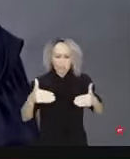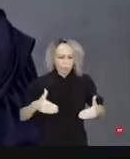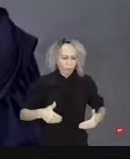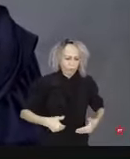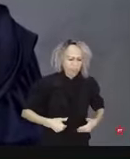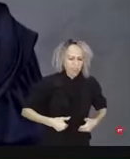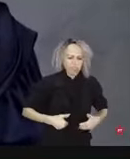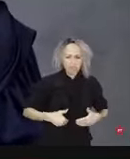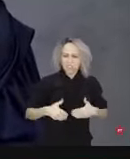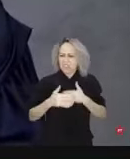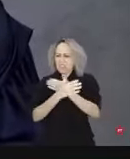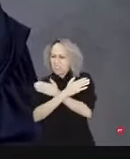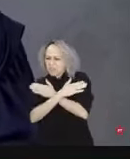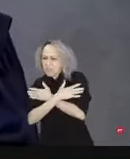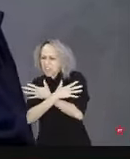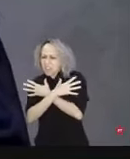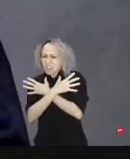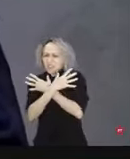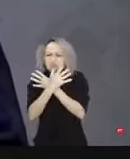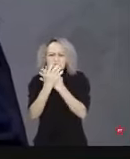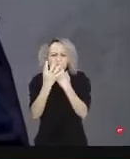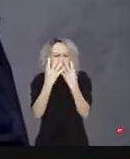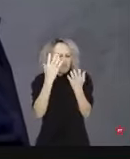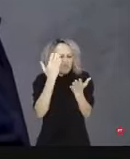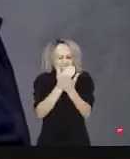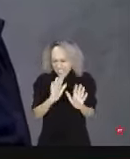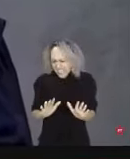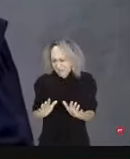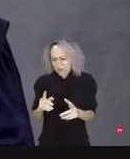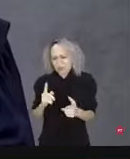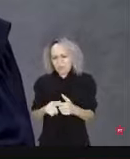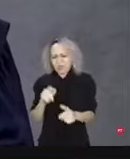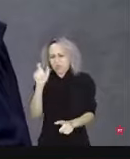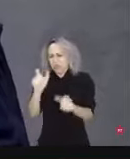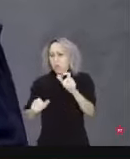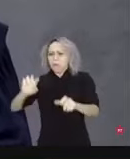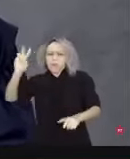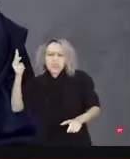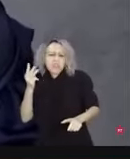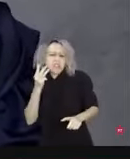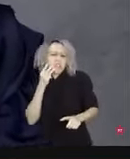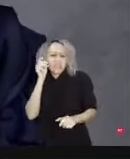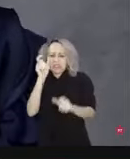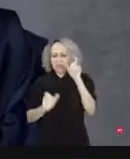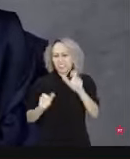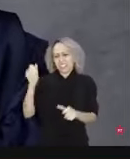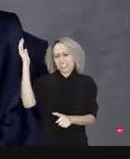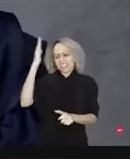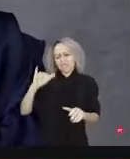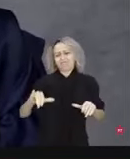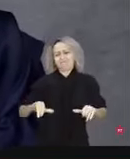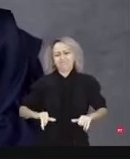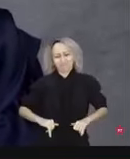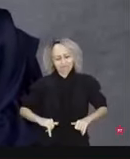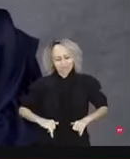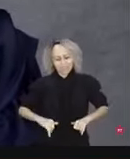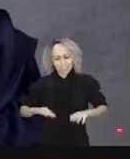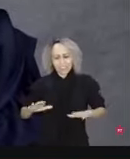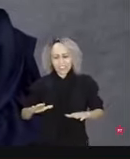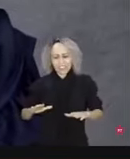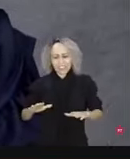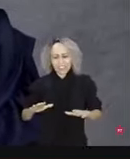o desemprego que assolam milhões de brasileiras e brasileiros, substituindo-os por saúde